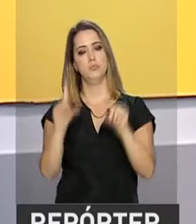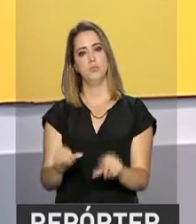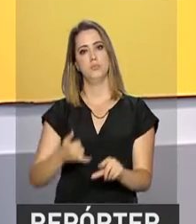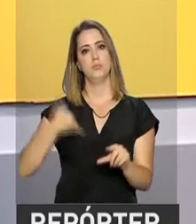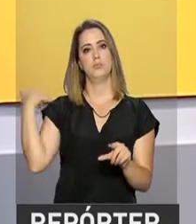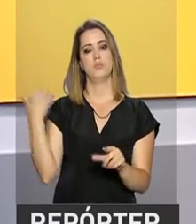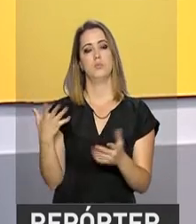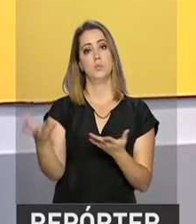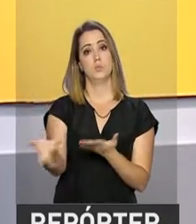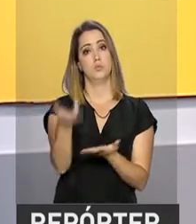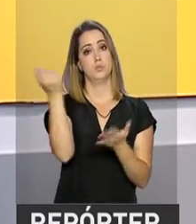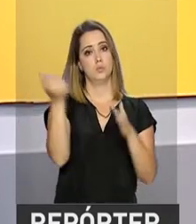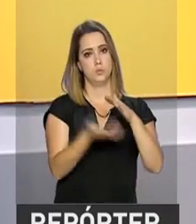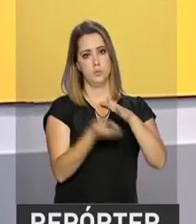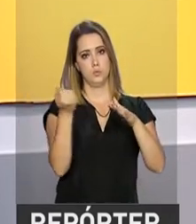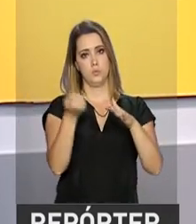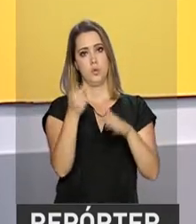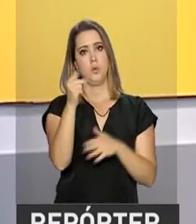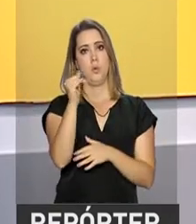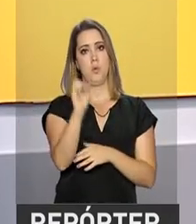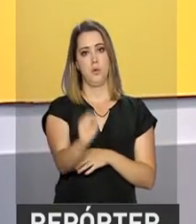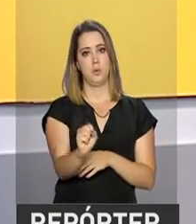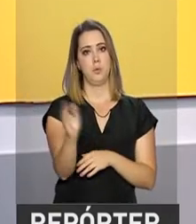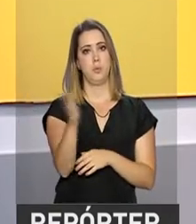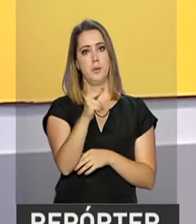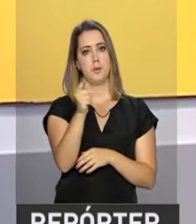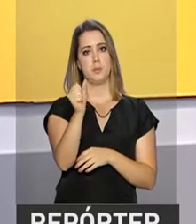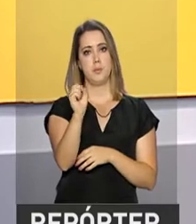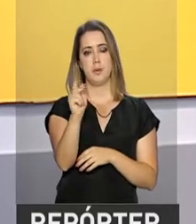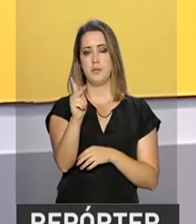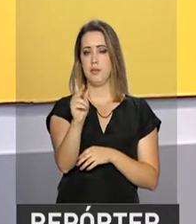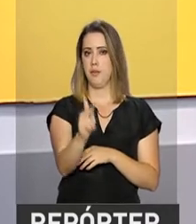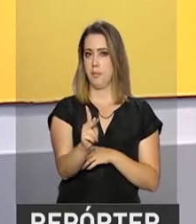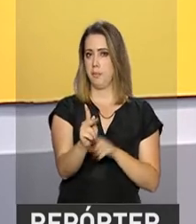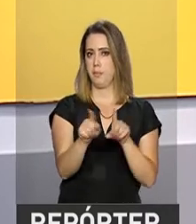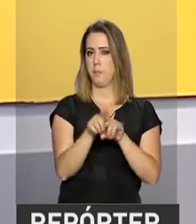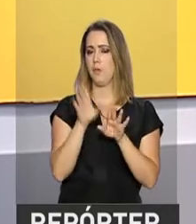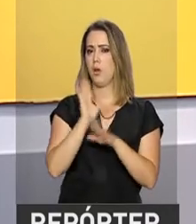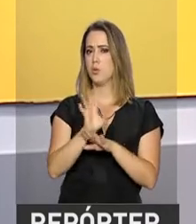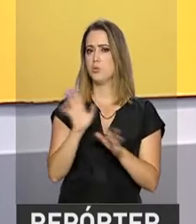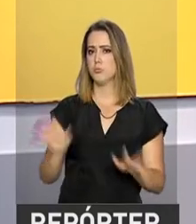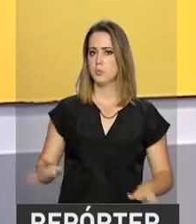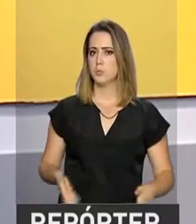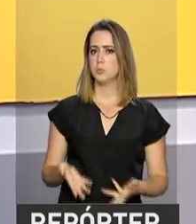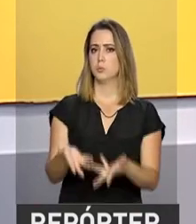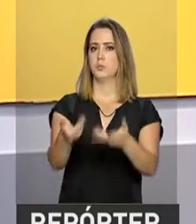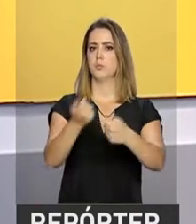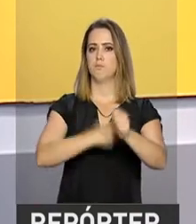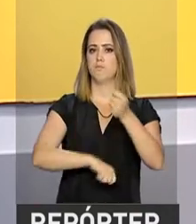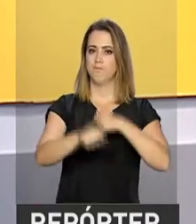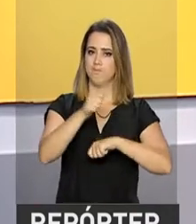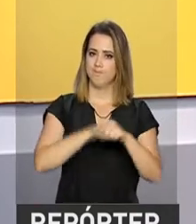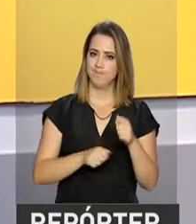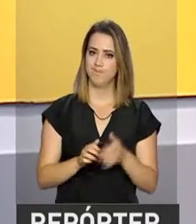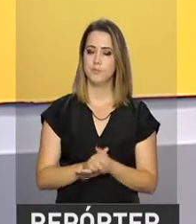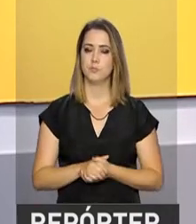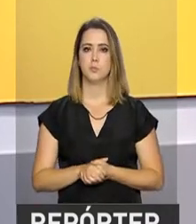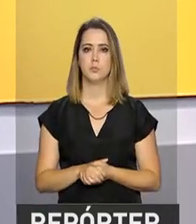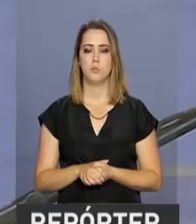além da redução da idade para saque do pis pasep segundo ele essas medidas ajudam a impulsionar a economia brasileira